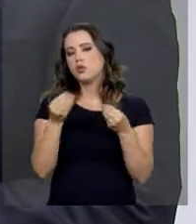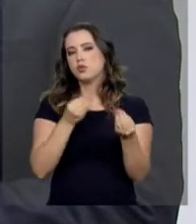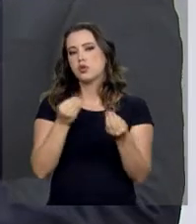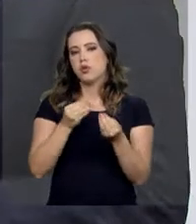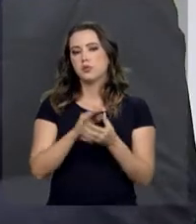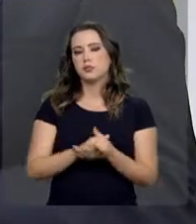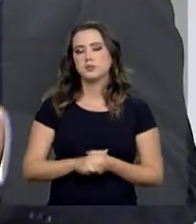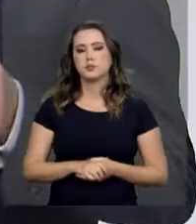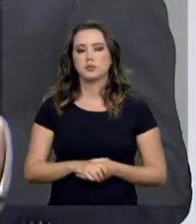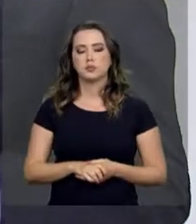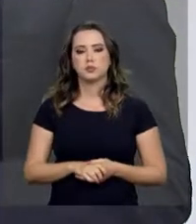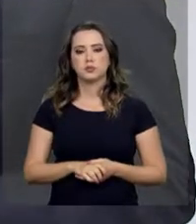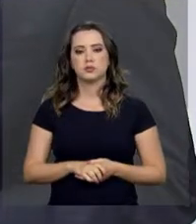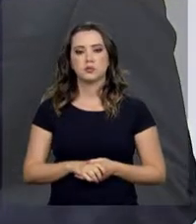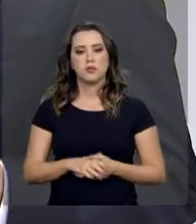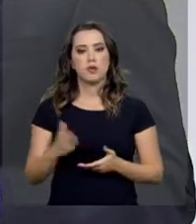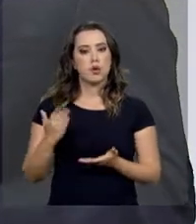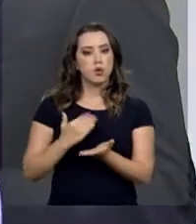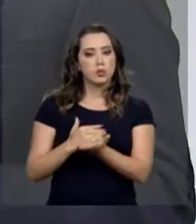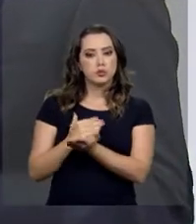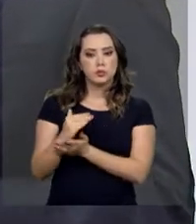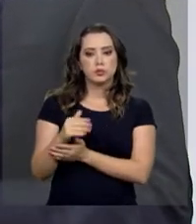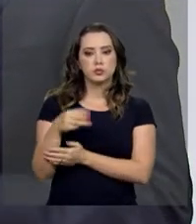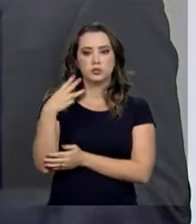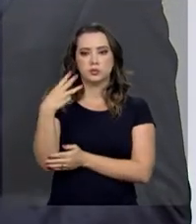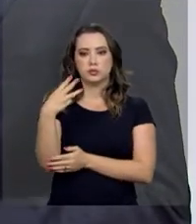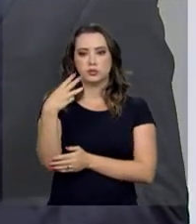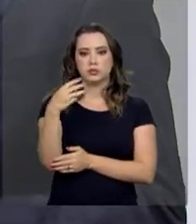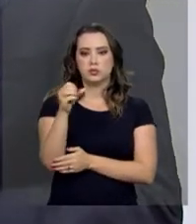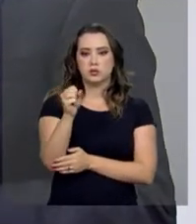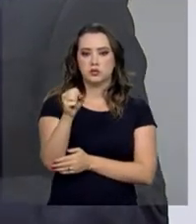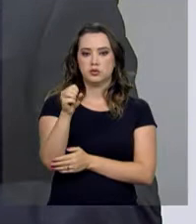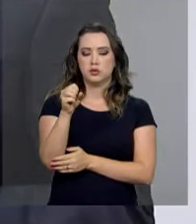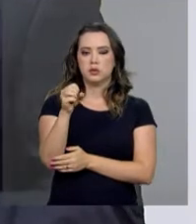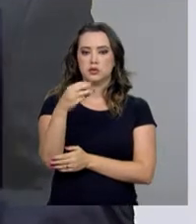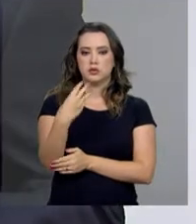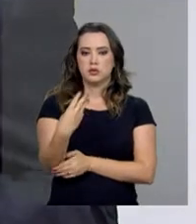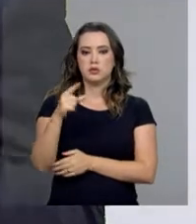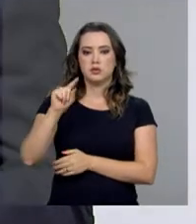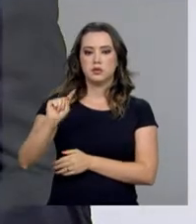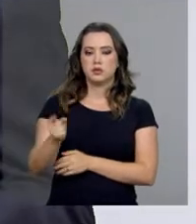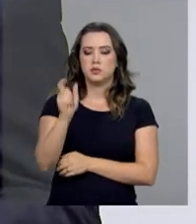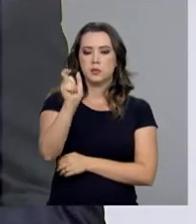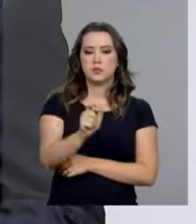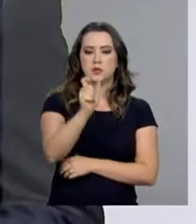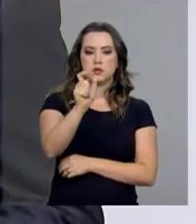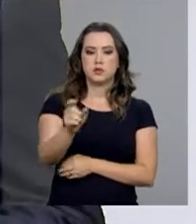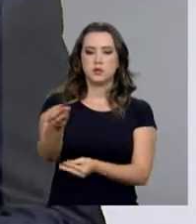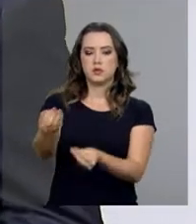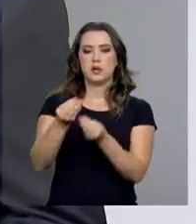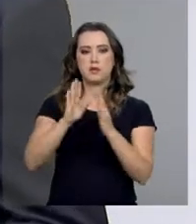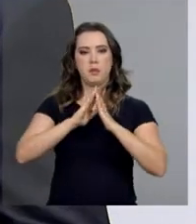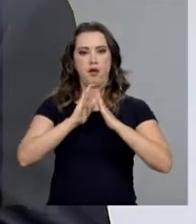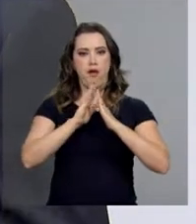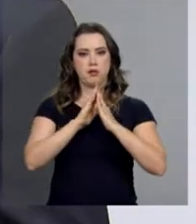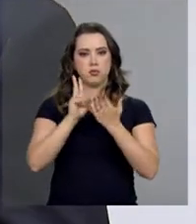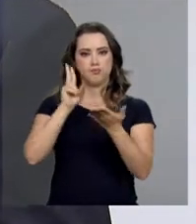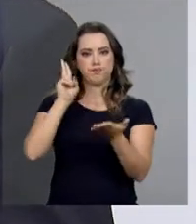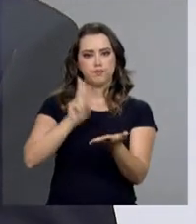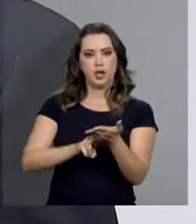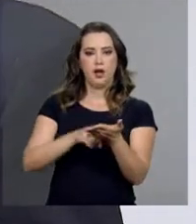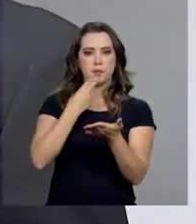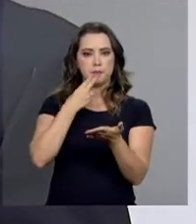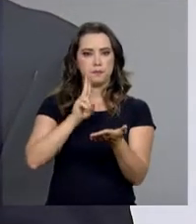referiu a partir de hoje estas 383 mil pessoas estão recebendo na sua residência um comunicado da receita